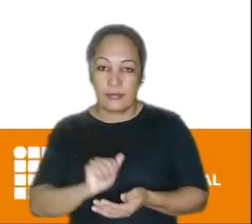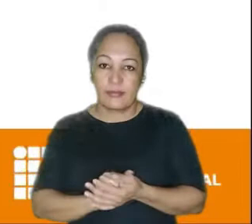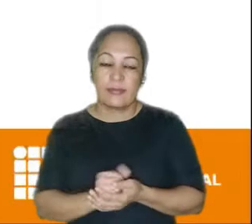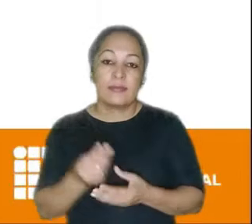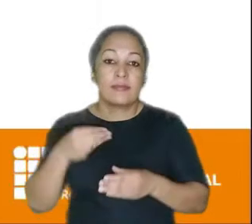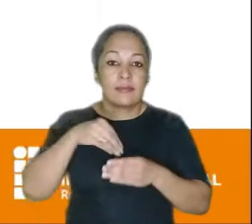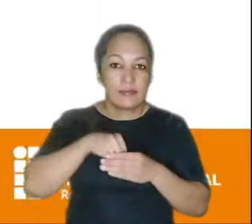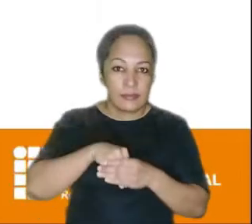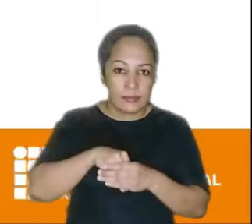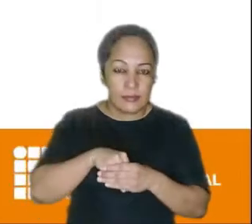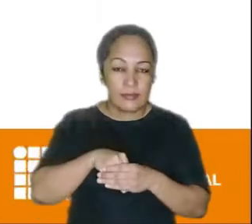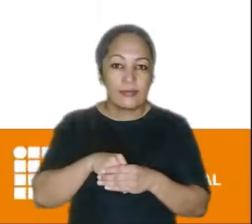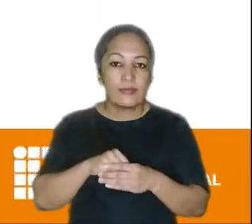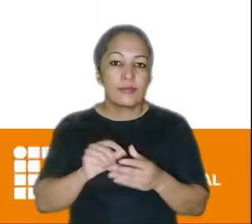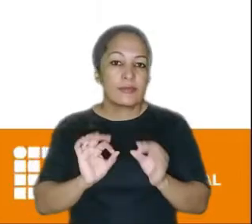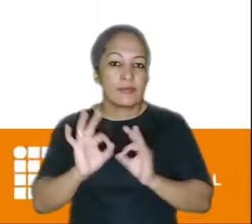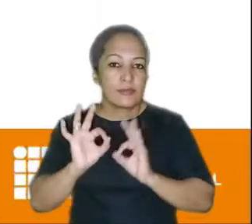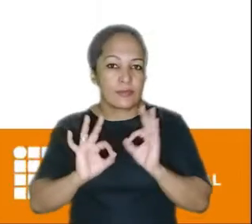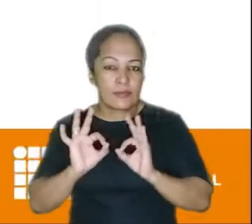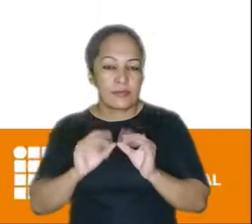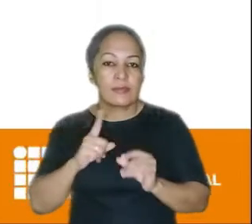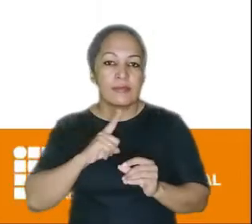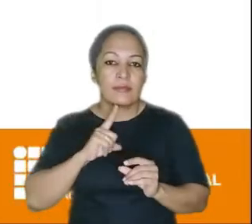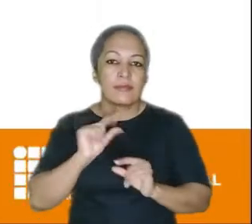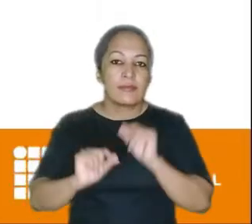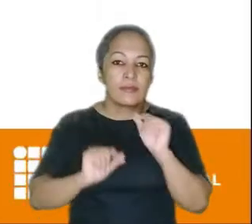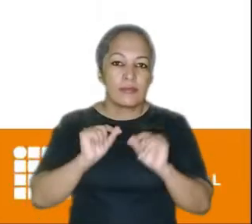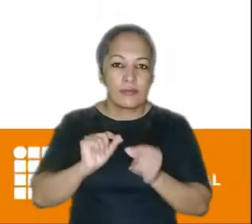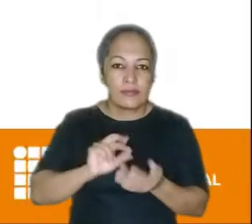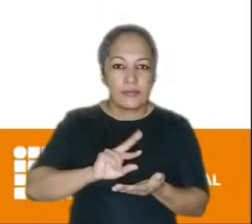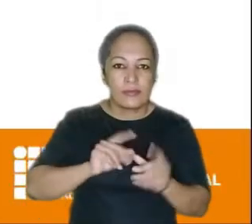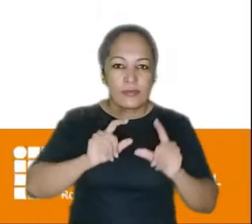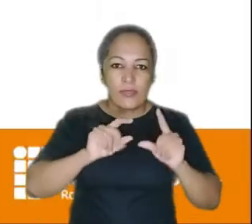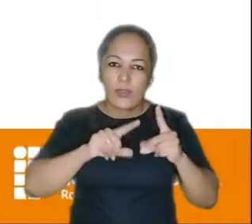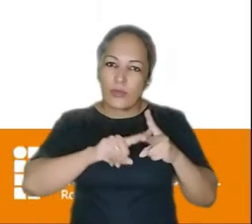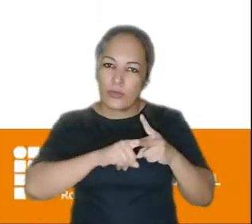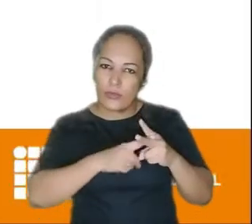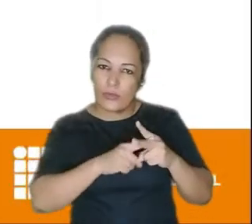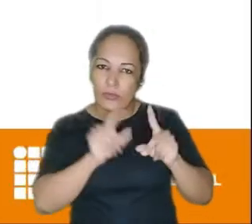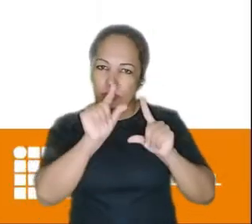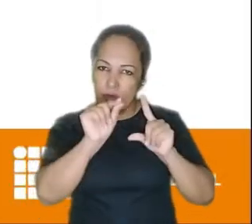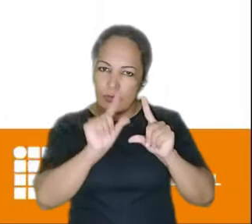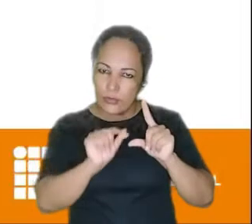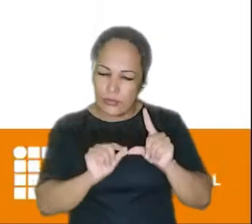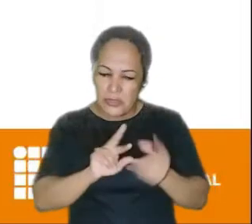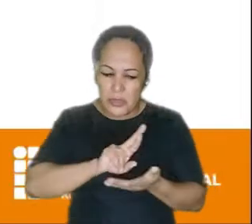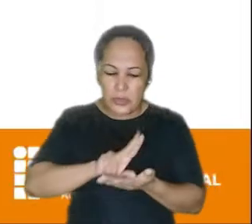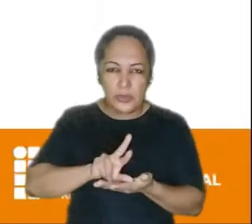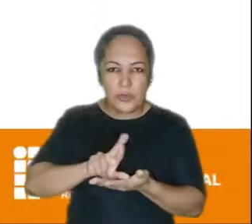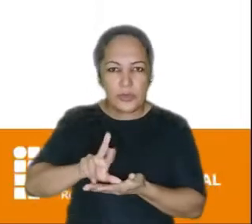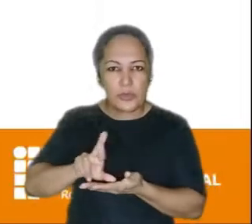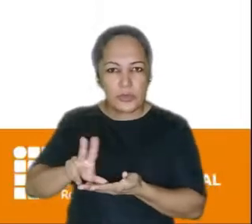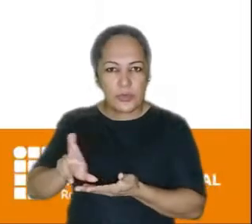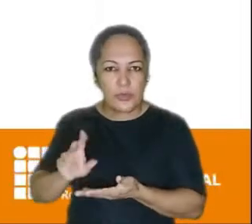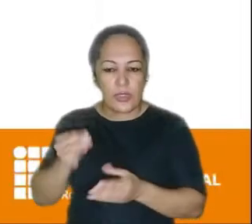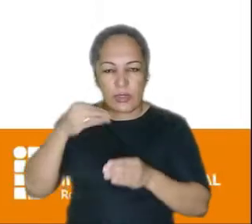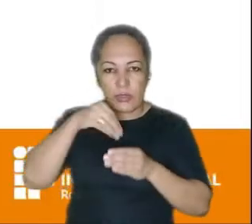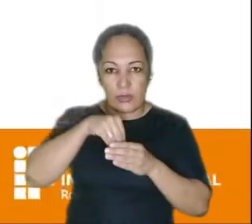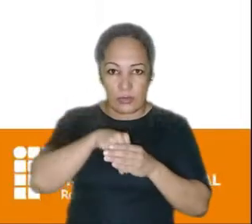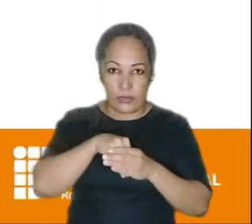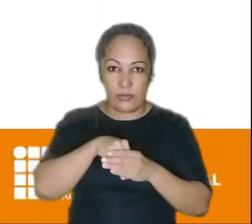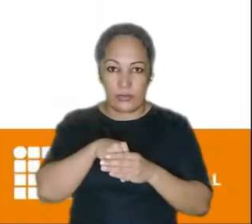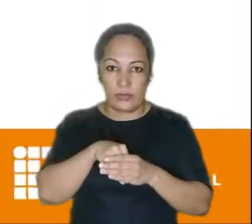instalar, ele vem com várias ferramentas. Eu tenho o SQL Server, que é o próprio servidor do banco de